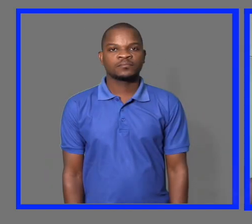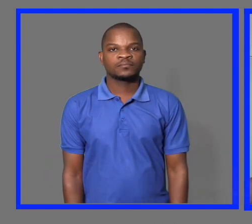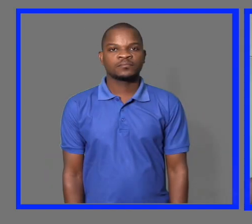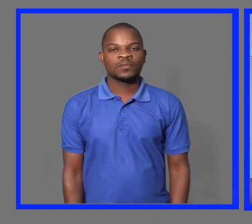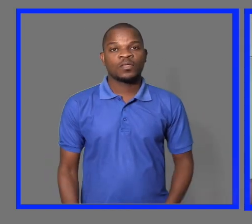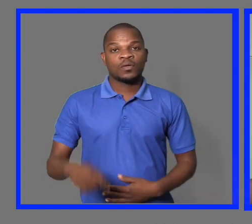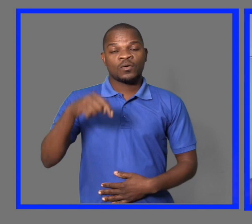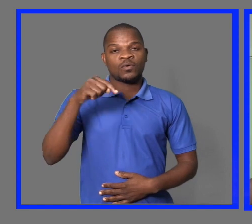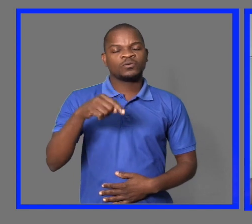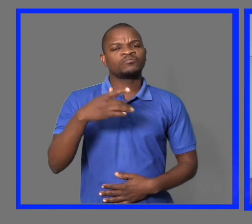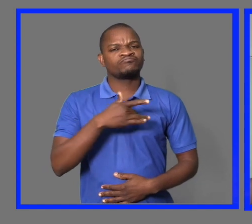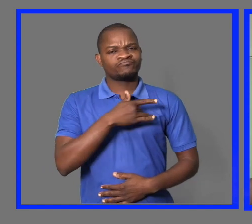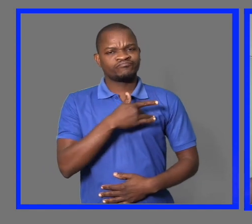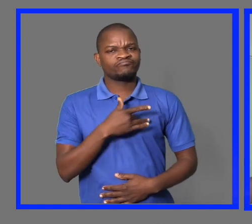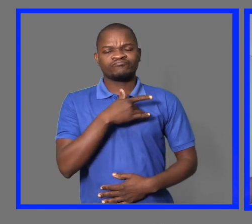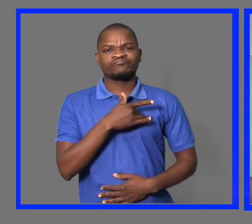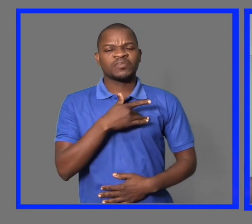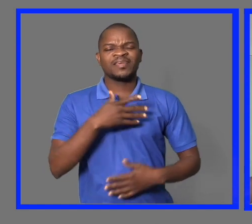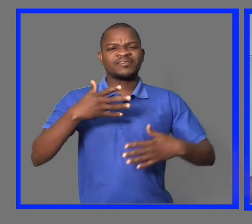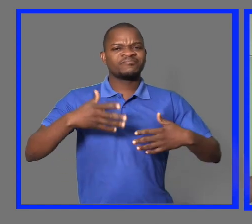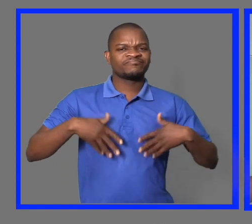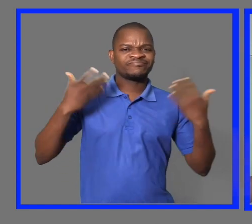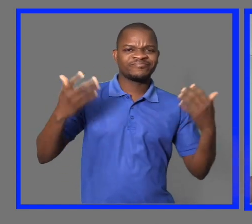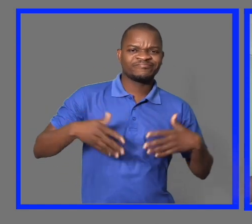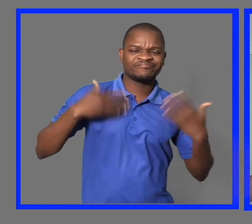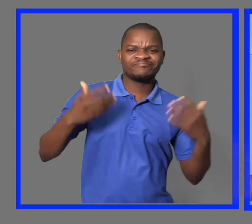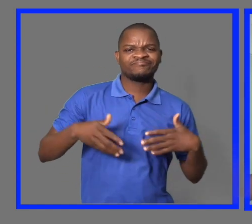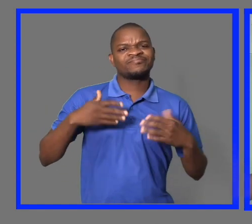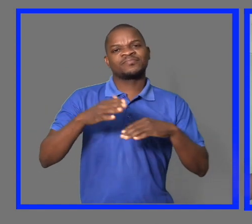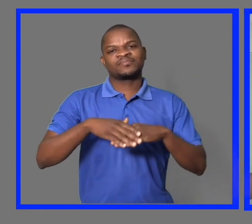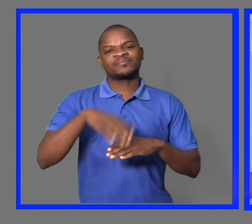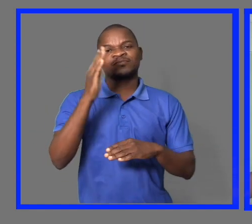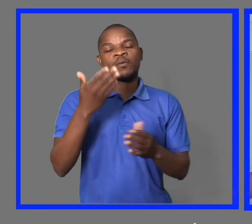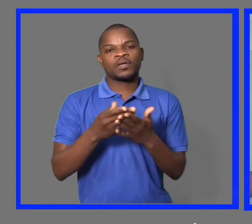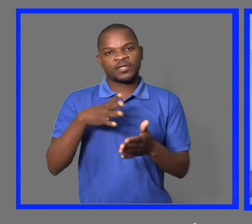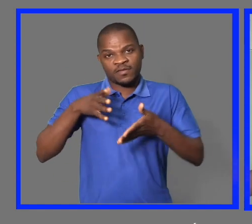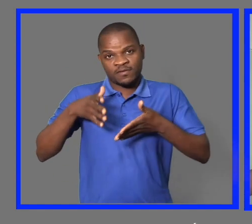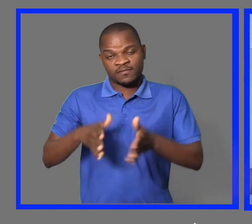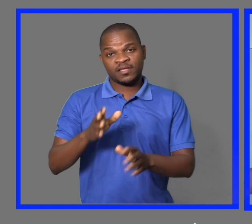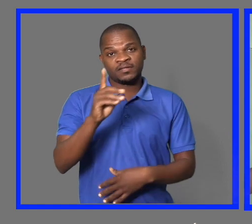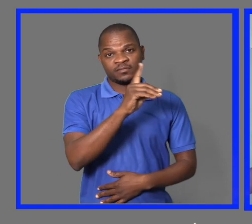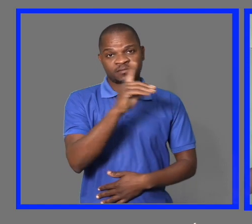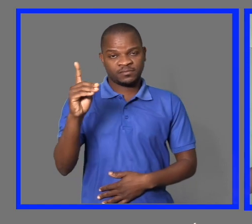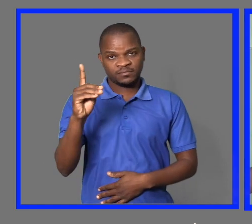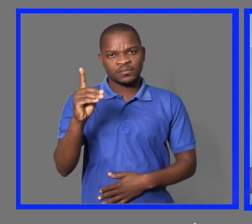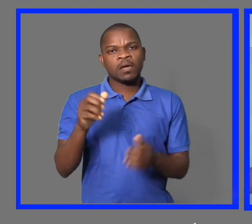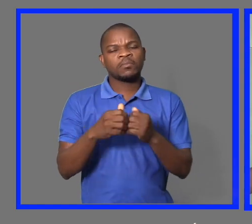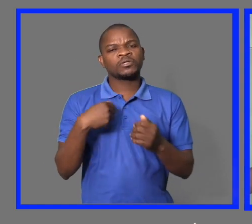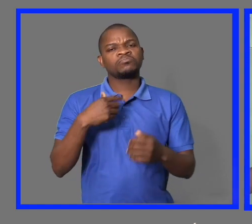Hoje, eu me sinto deselogida pela minha filha. É uma alegria